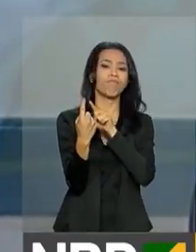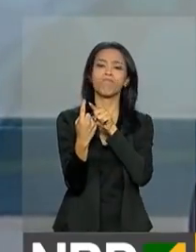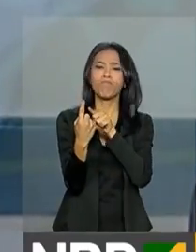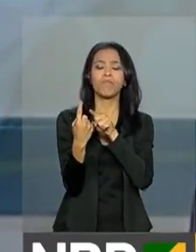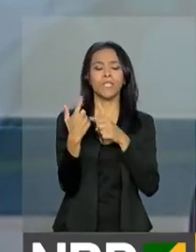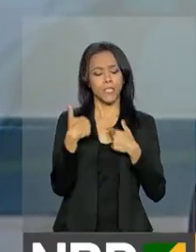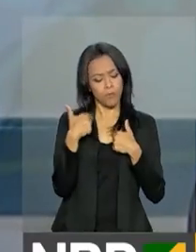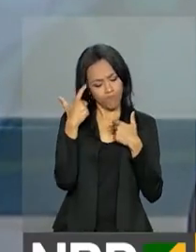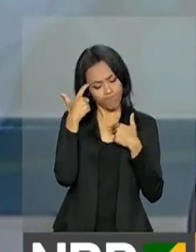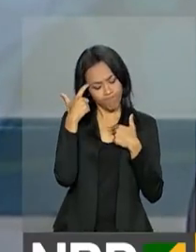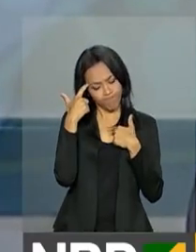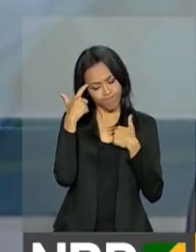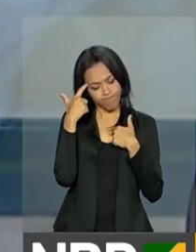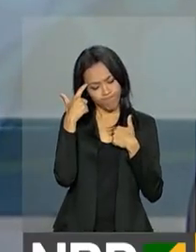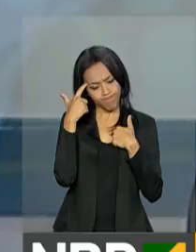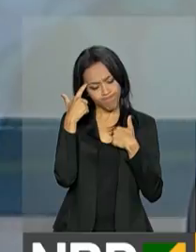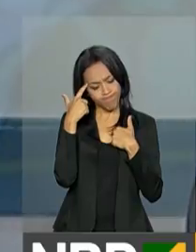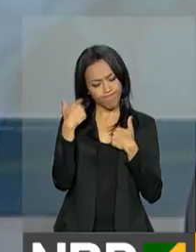me indagava,